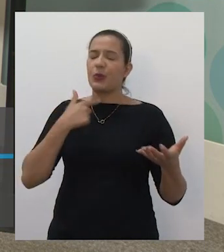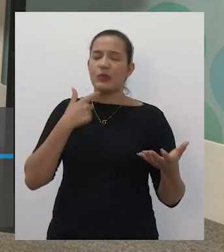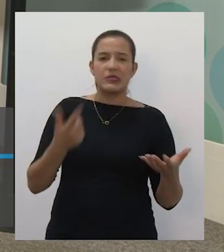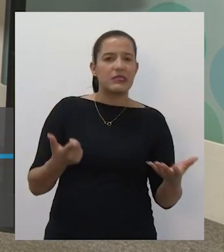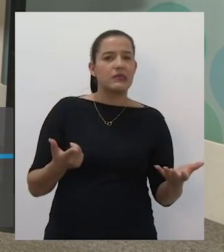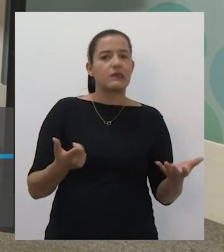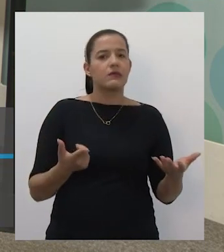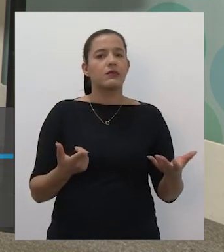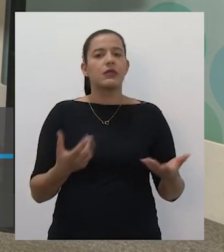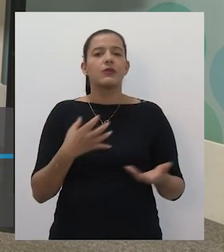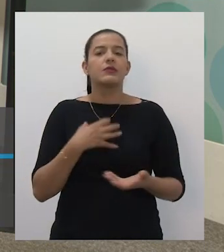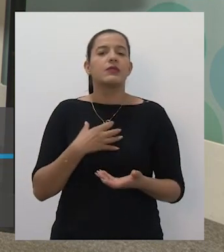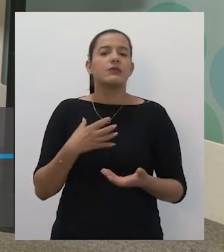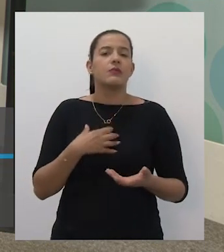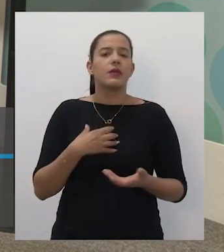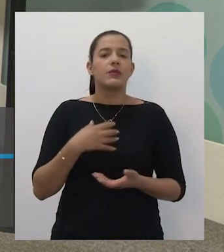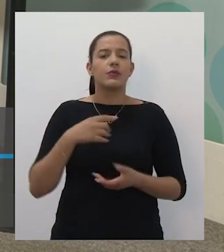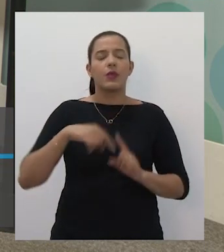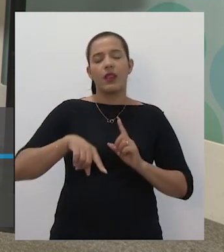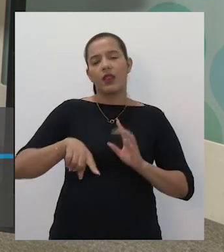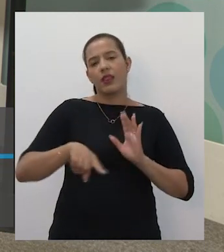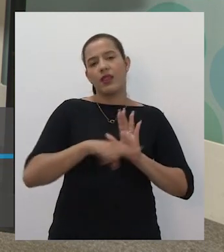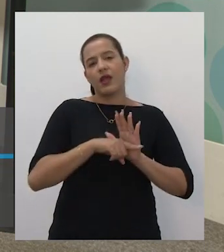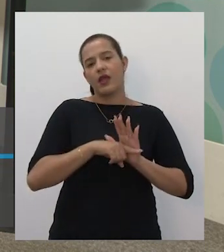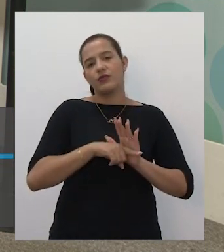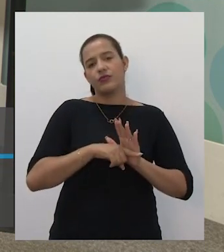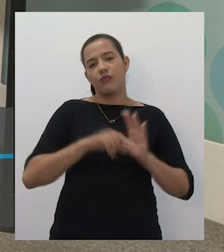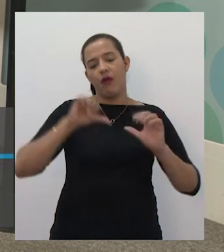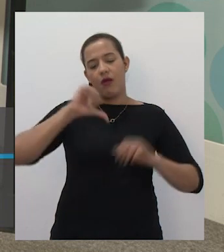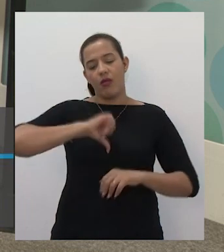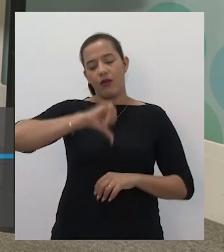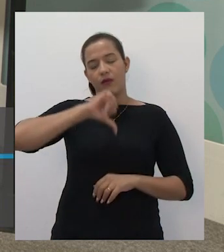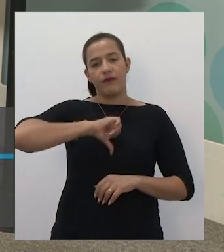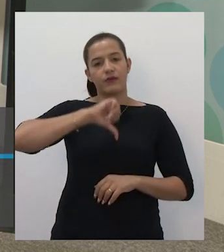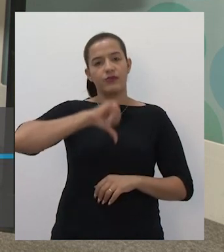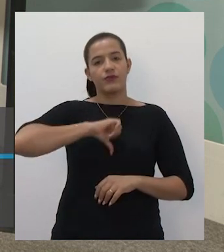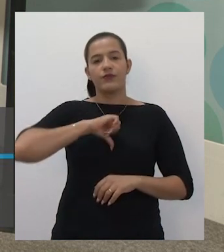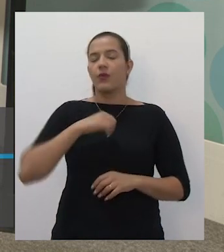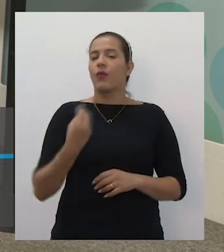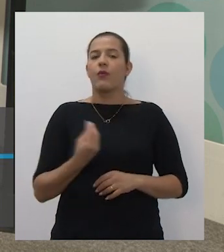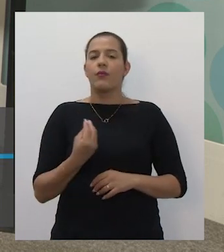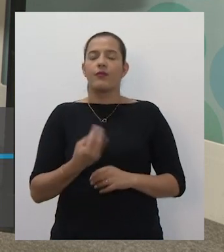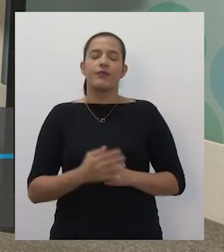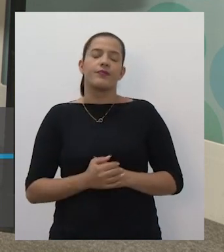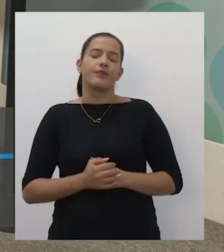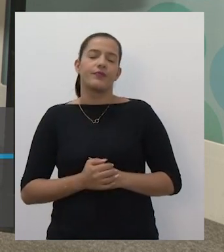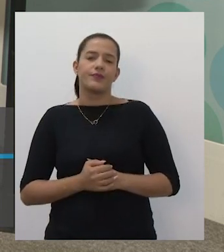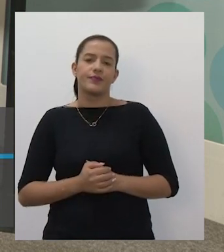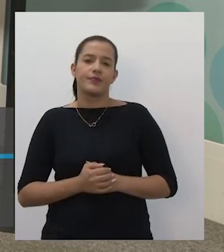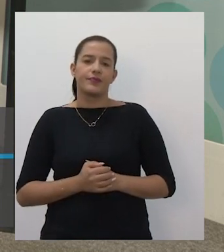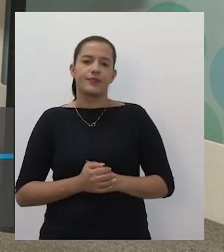Então, como é que a gente consegue avançar um pouco mais nisso? Então, não sei se você pode comentar um pouquinho também.